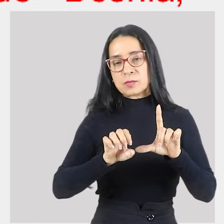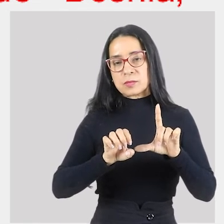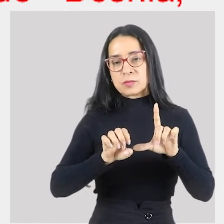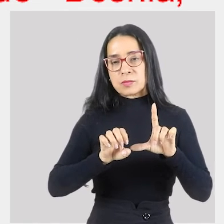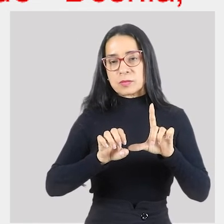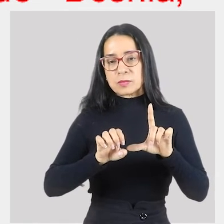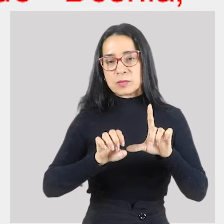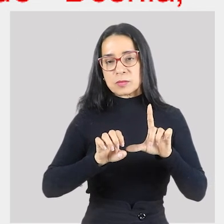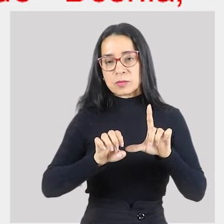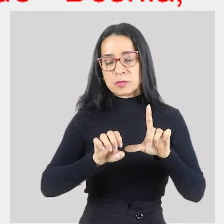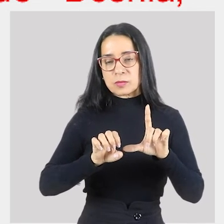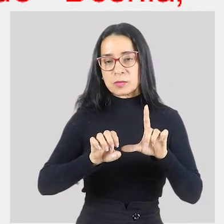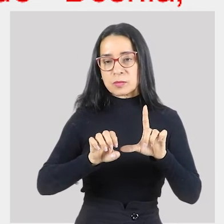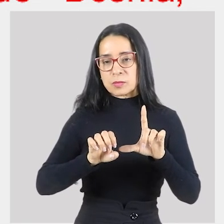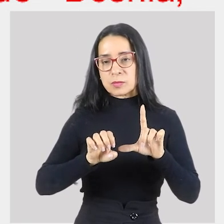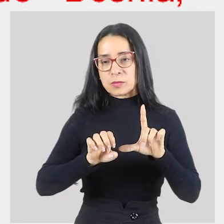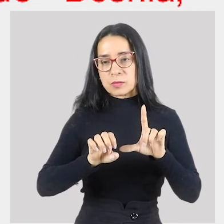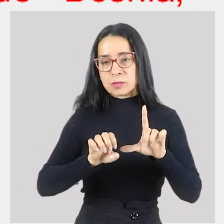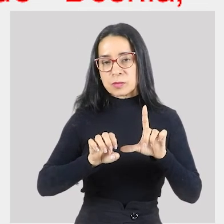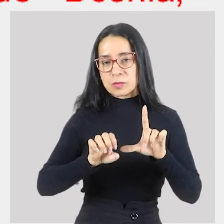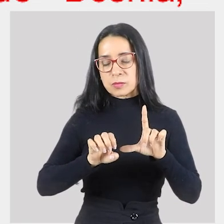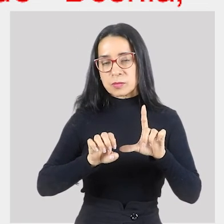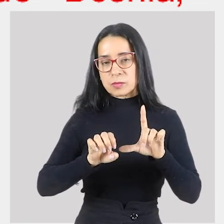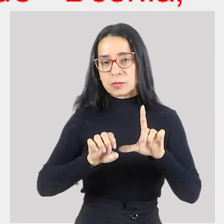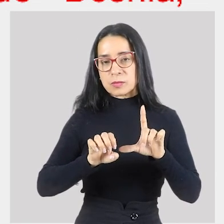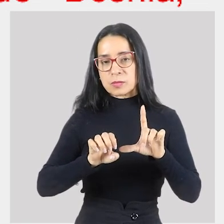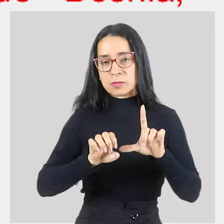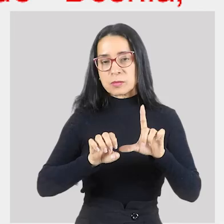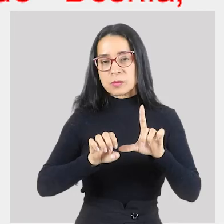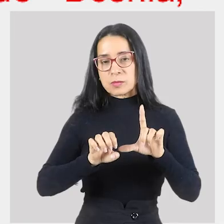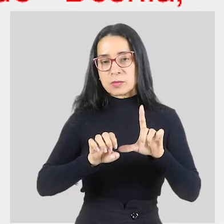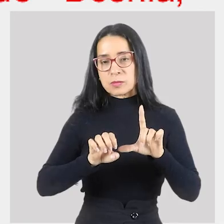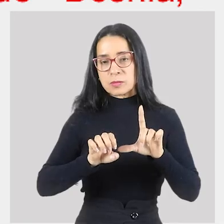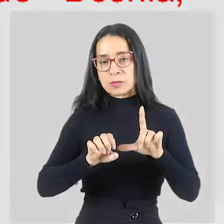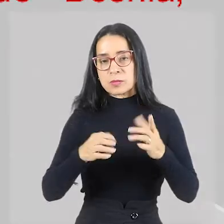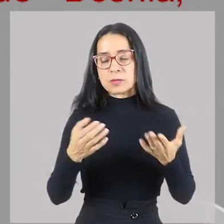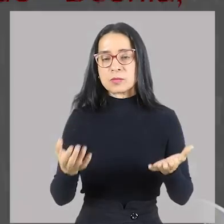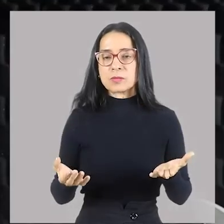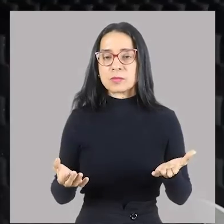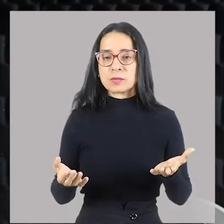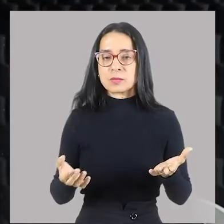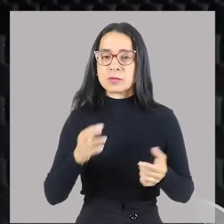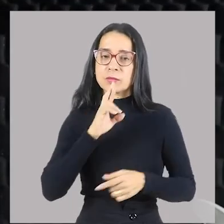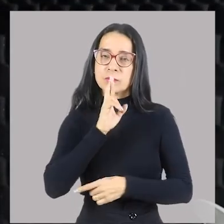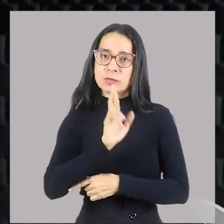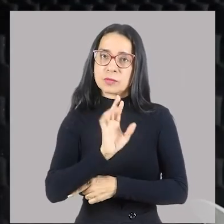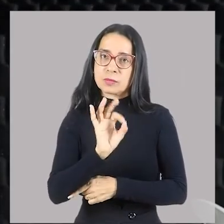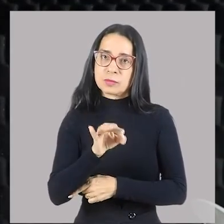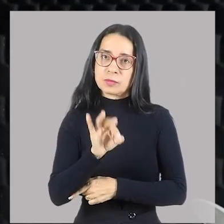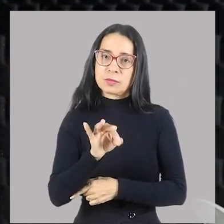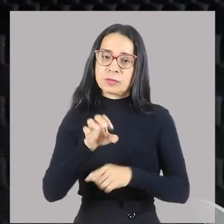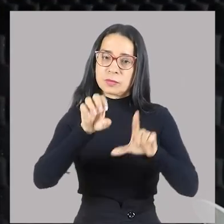nações, a exemplo da Bósnia, Cazaquistão, Kuwait e Chile. Então, está aqui